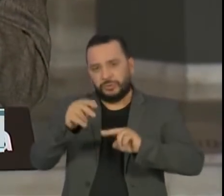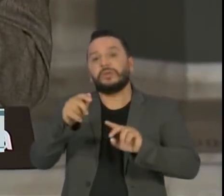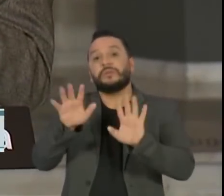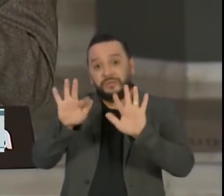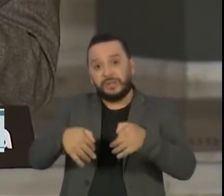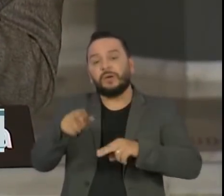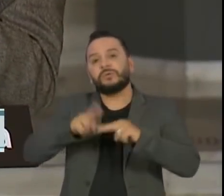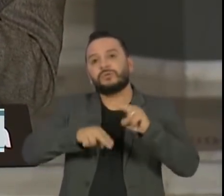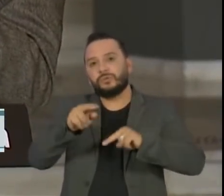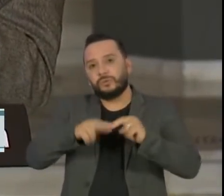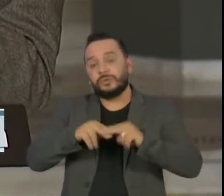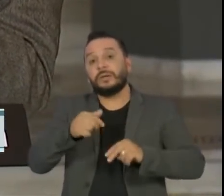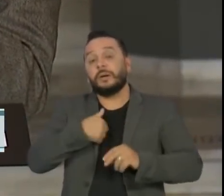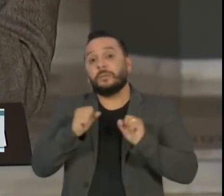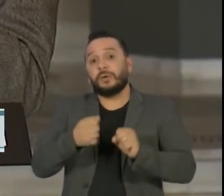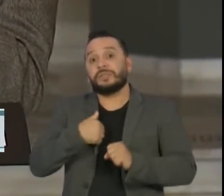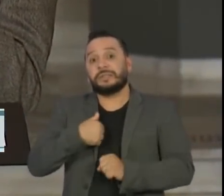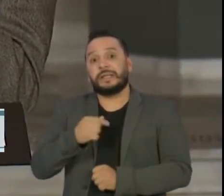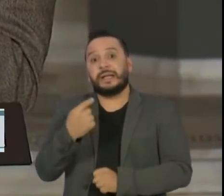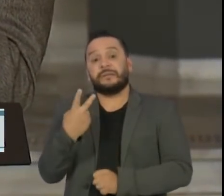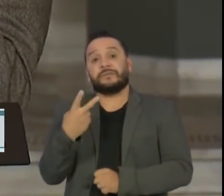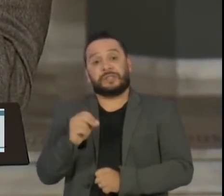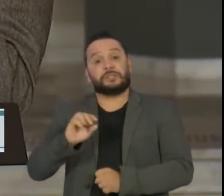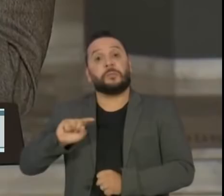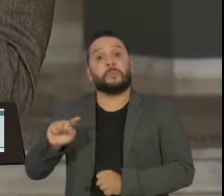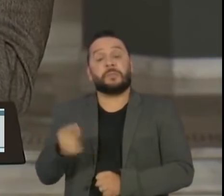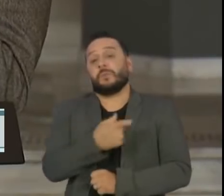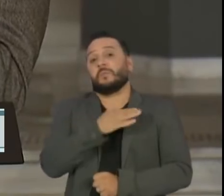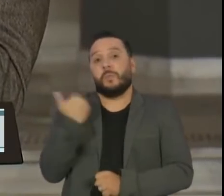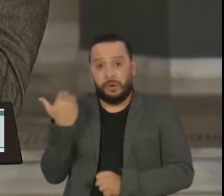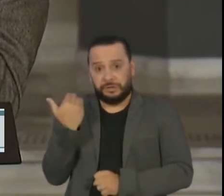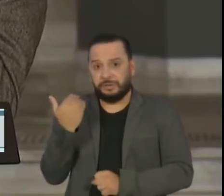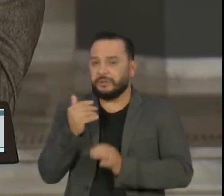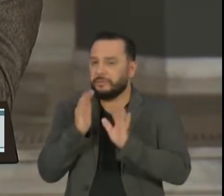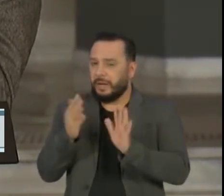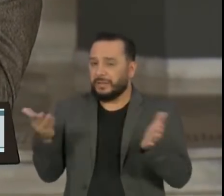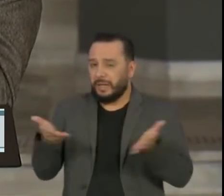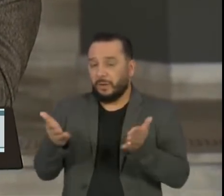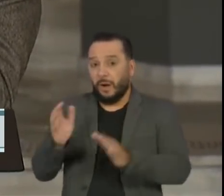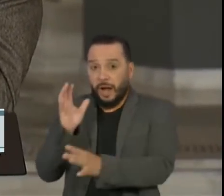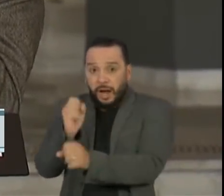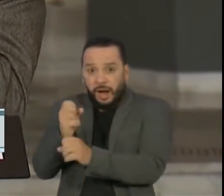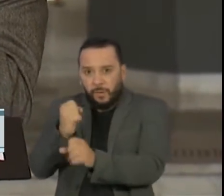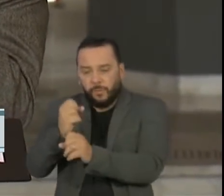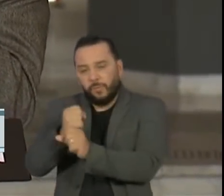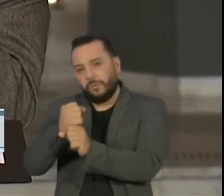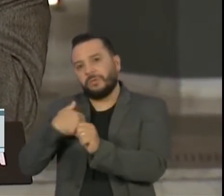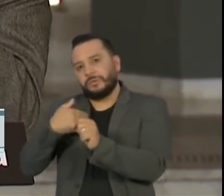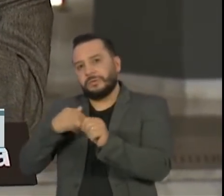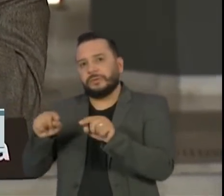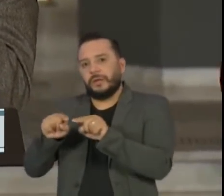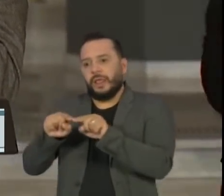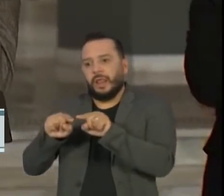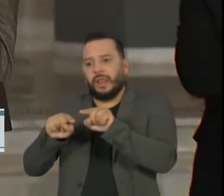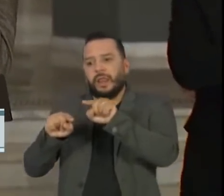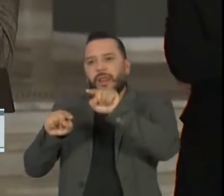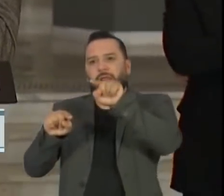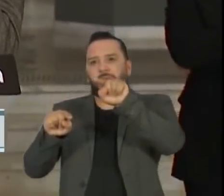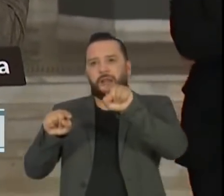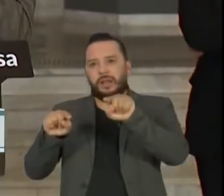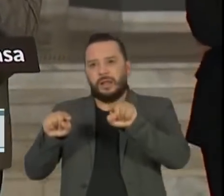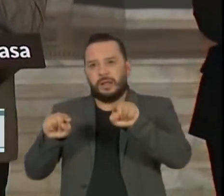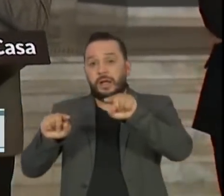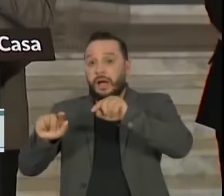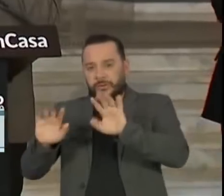que vai ajustando o modelo matemático dos pesquisadores, ela mostra que a deflexão dela